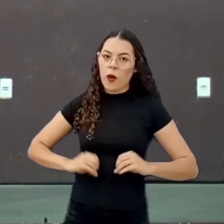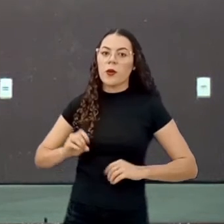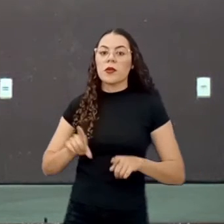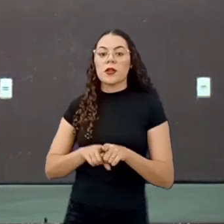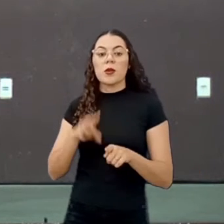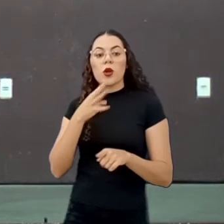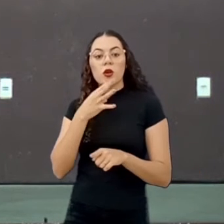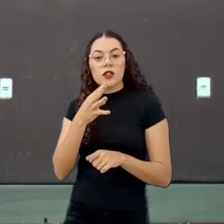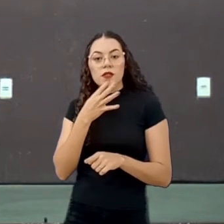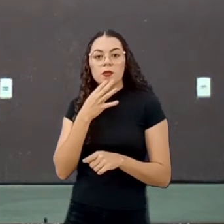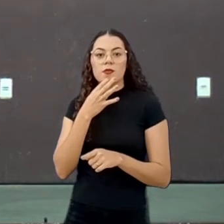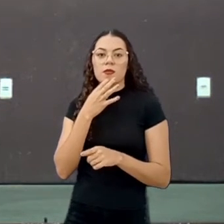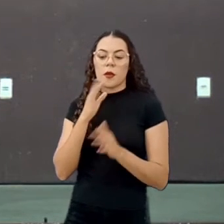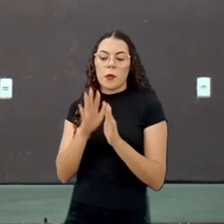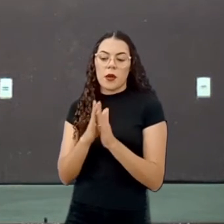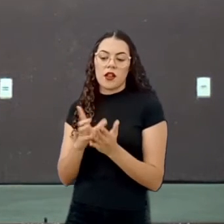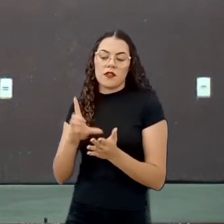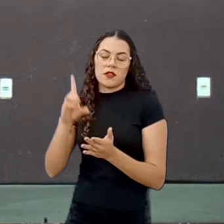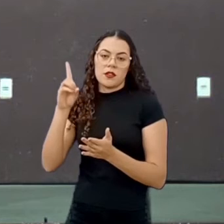de Deus.